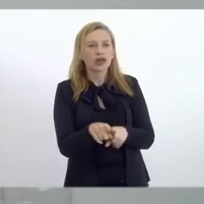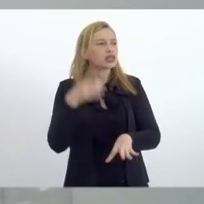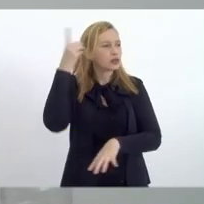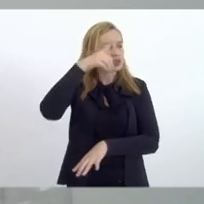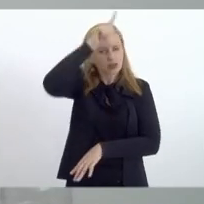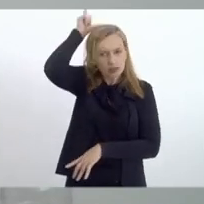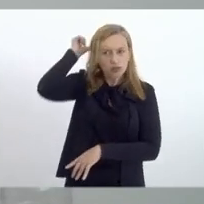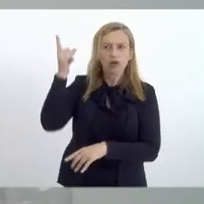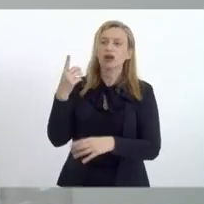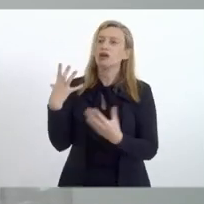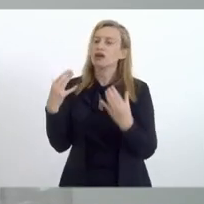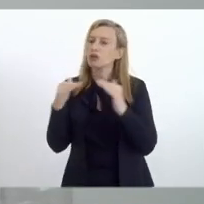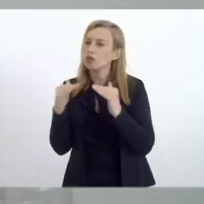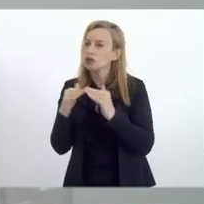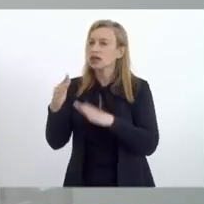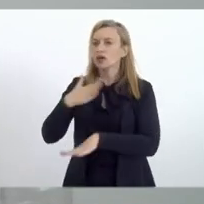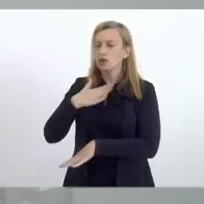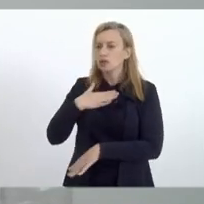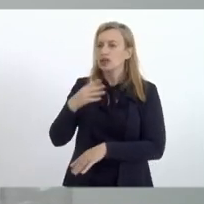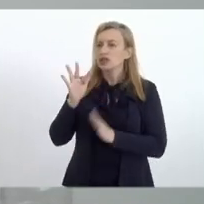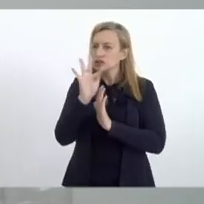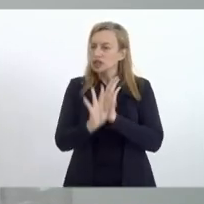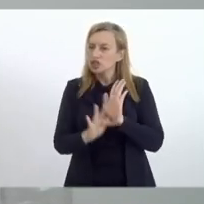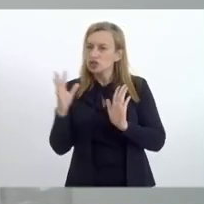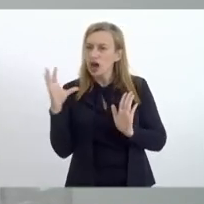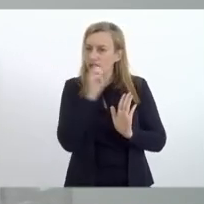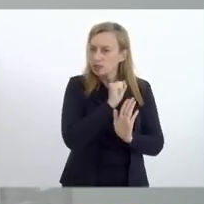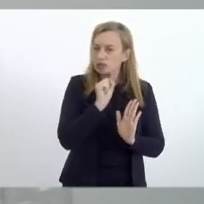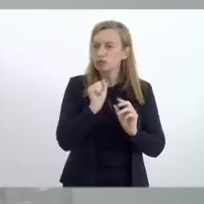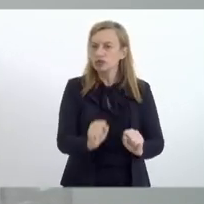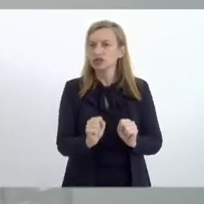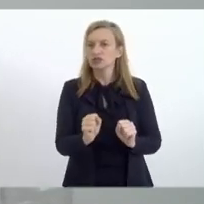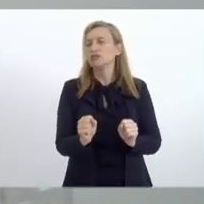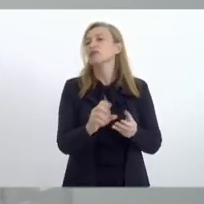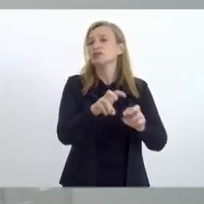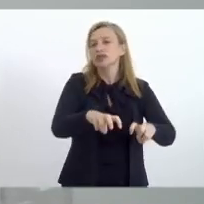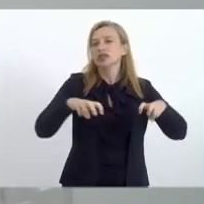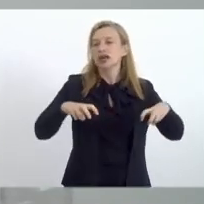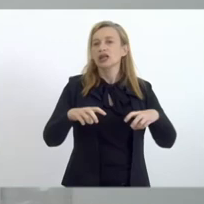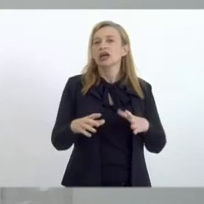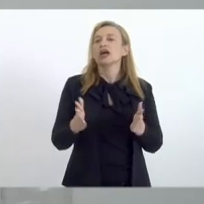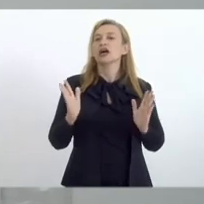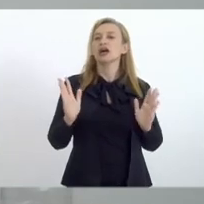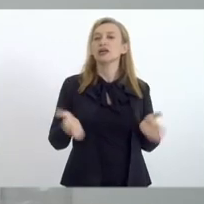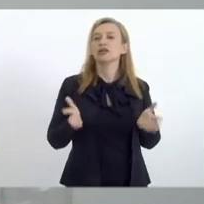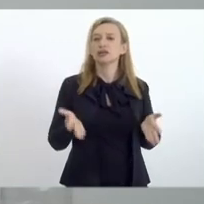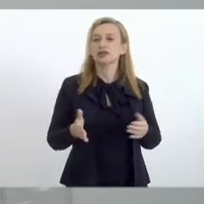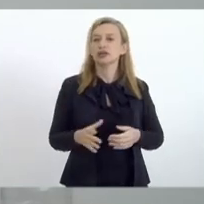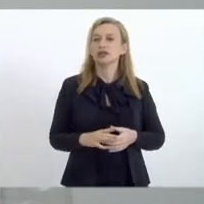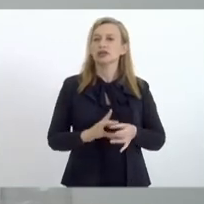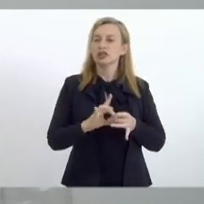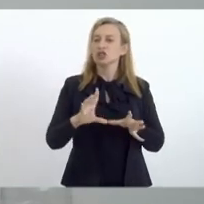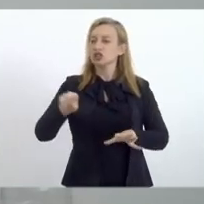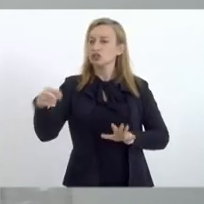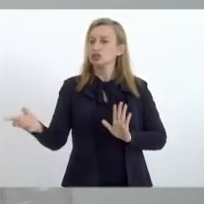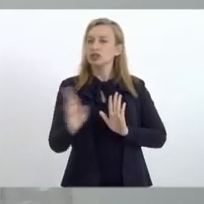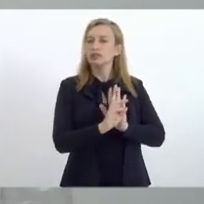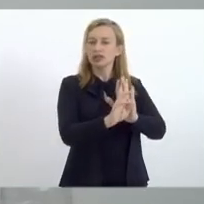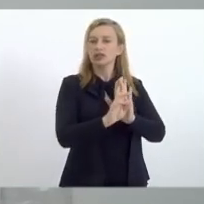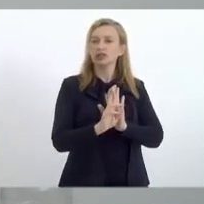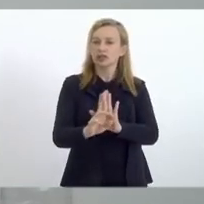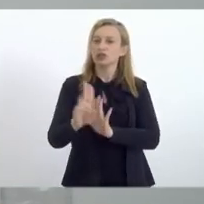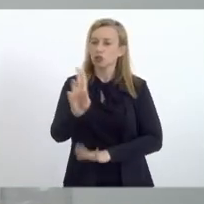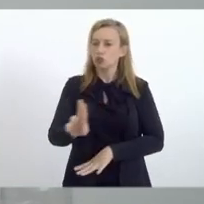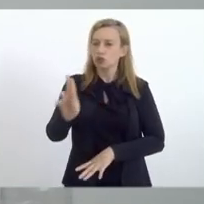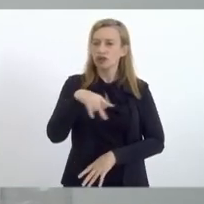que eu estou dizendo, da gente levar esse texto a plenário o mais rápido possível. Então, passar para as demais representações que queiram fazer uso